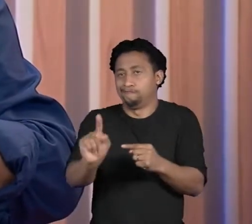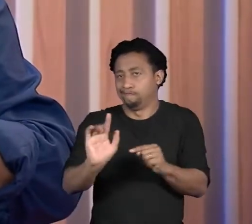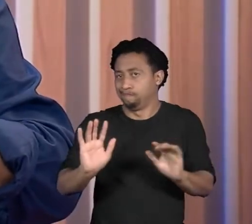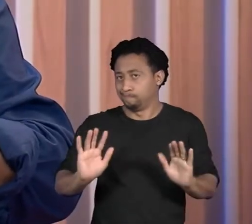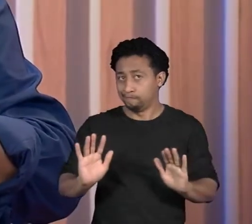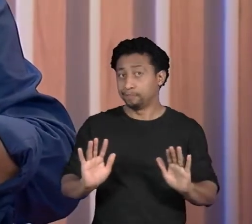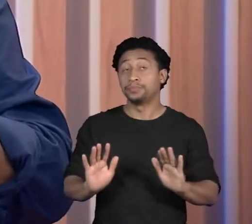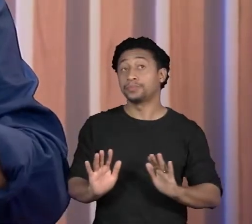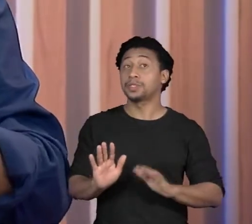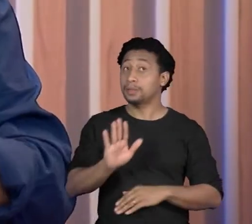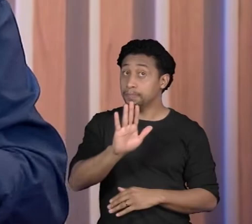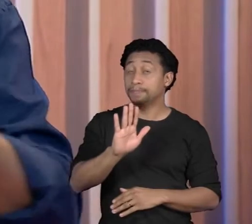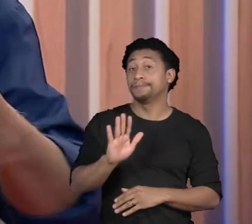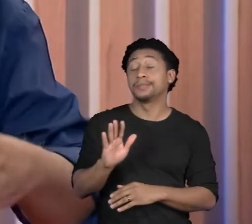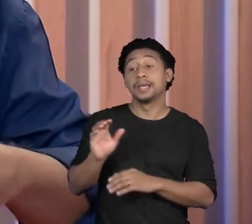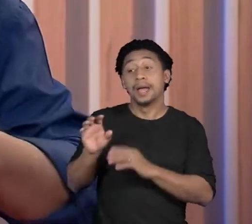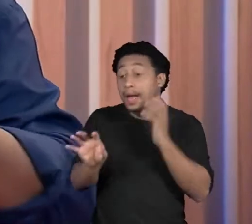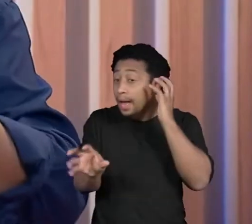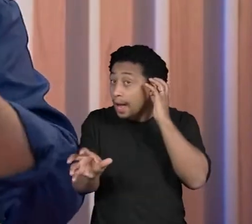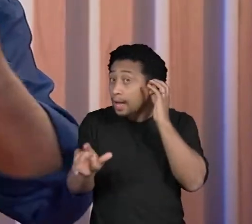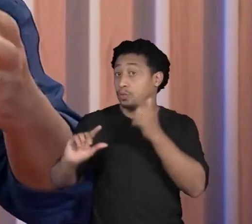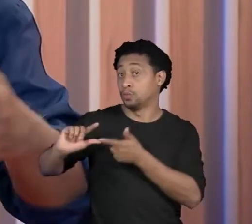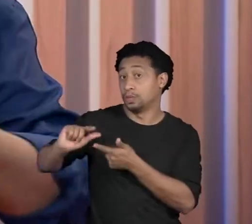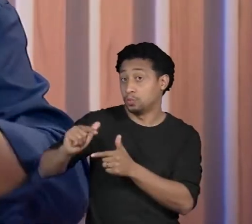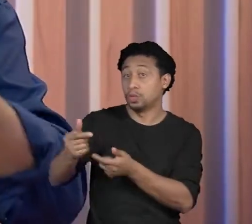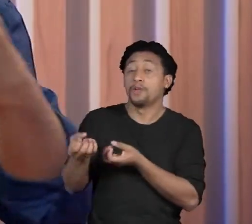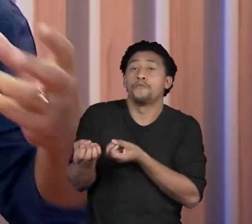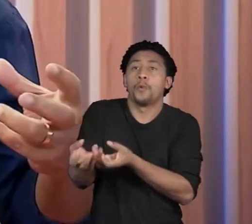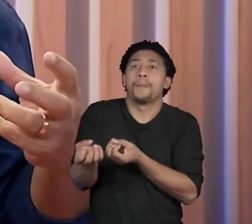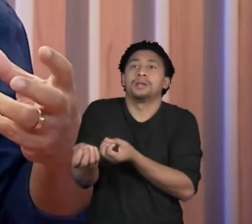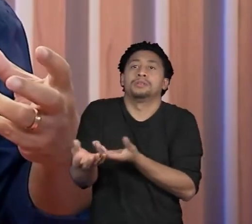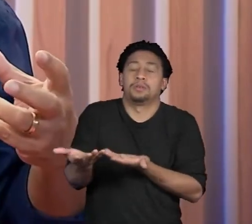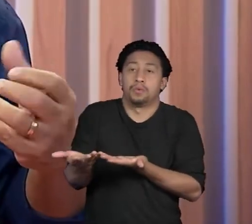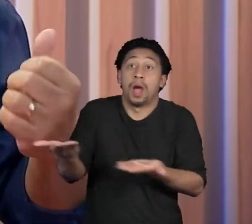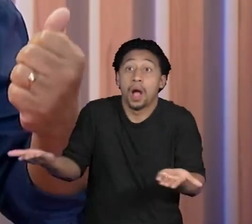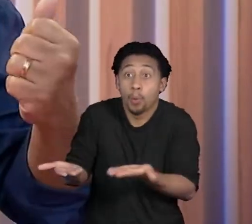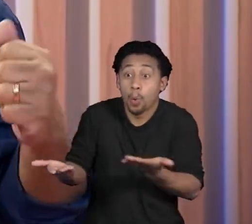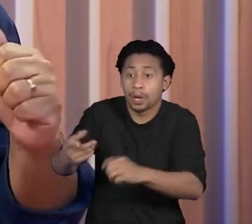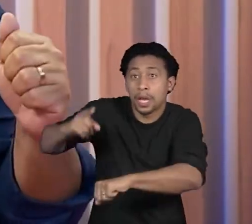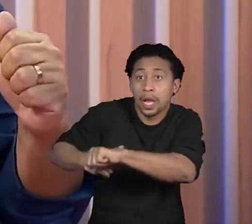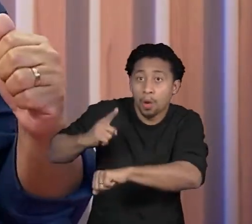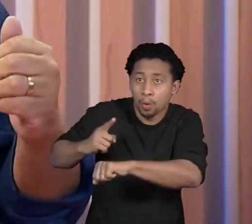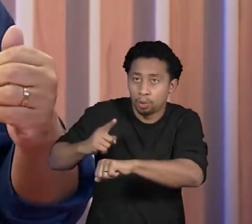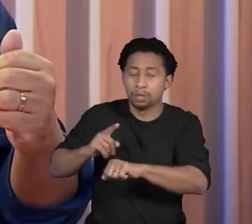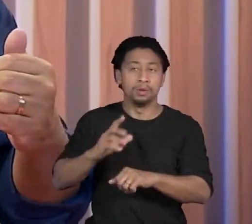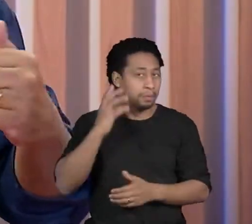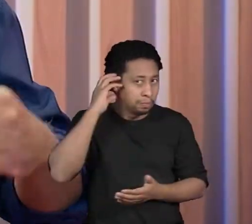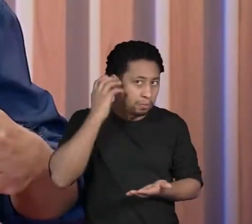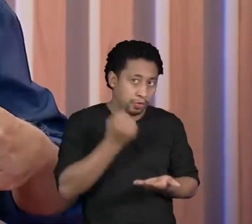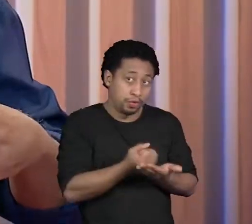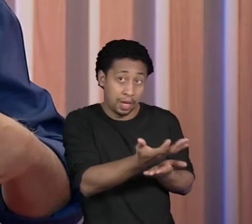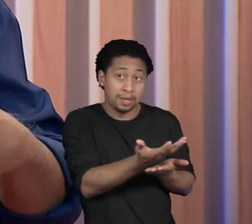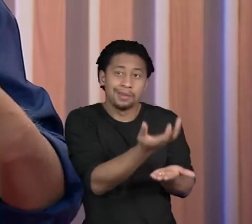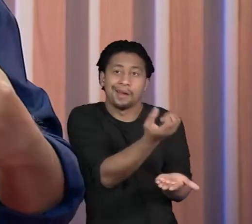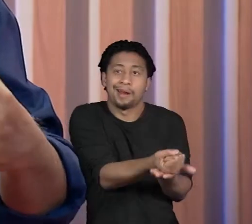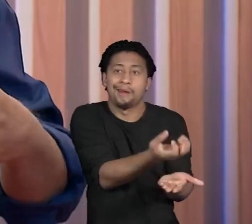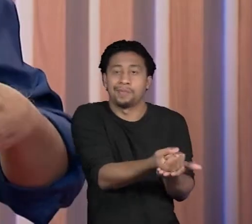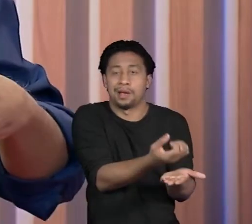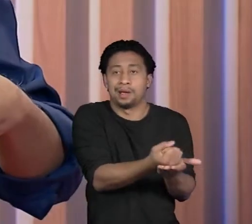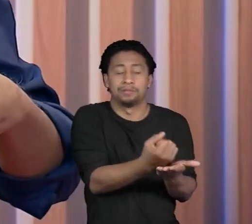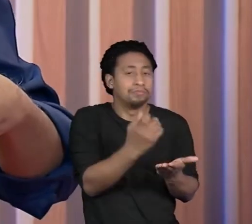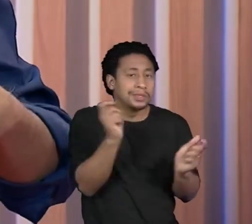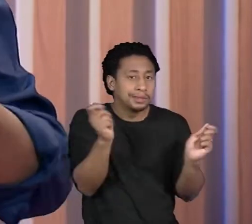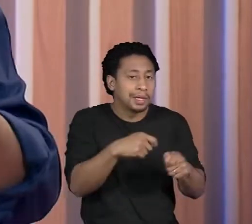trabalho, já vai ouvindo o podcast. Eu acho que isso, uma coisa não elimina a outra, no caso do rádio